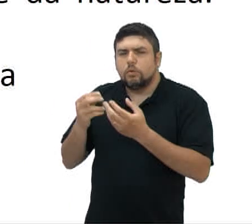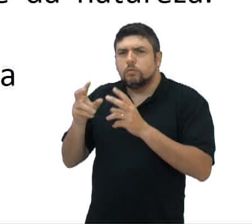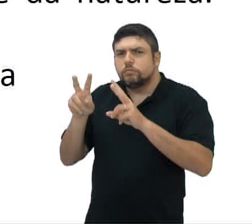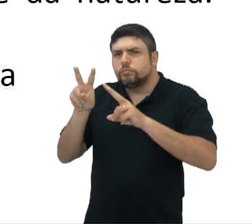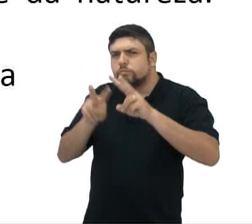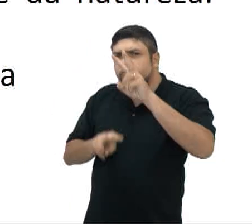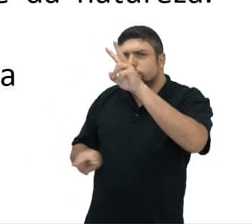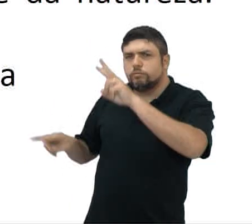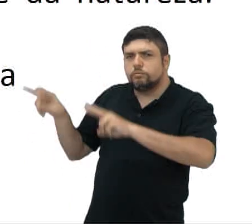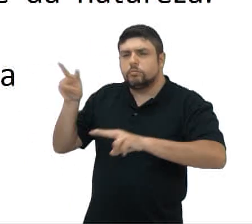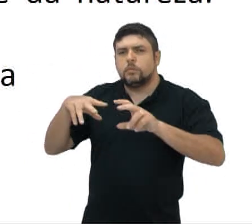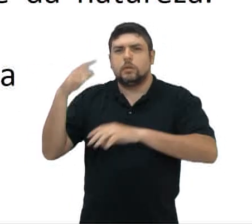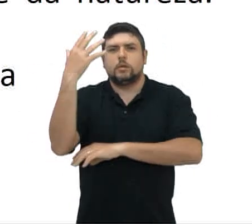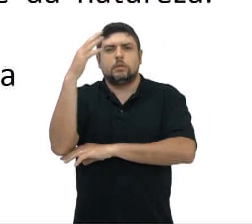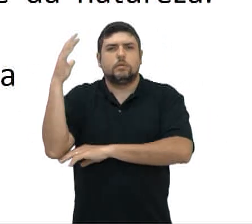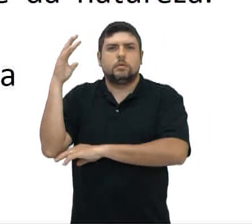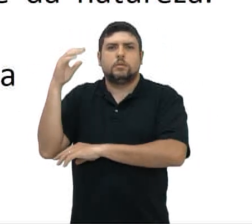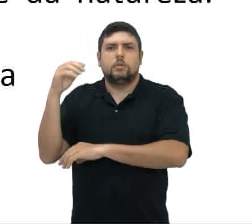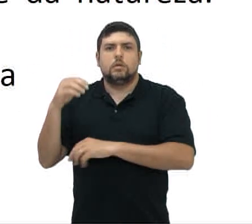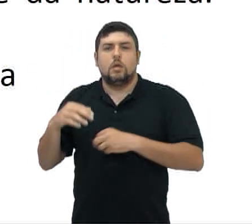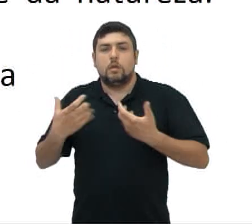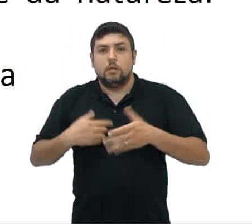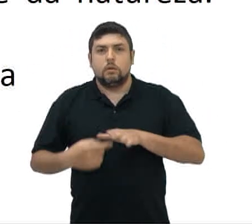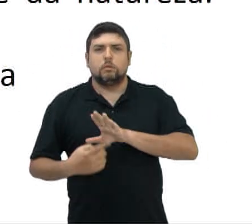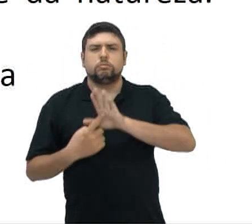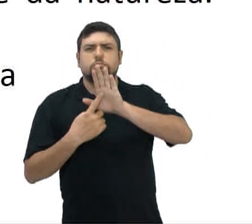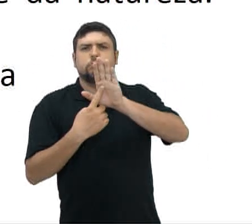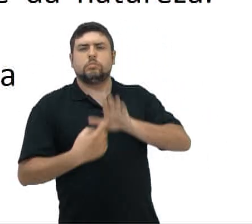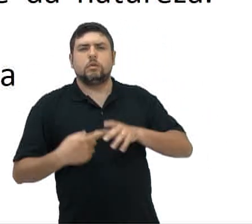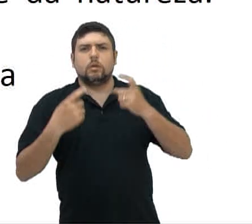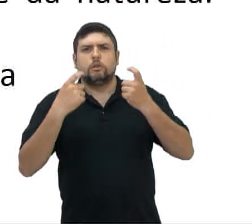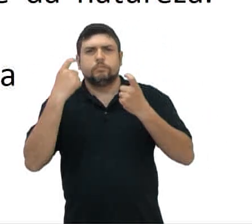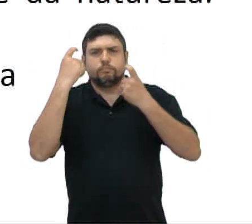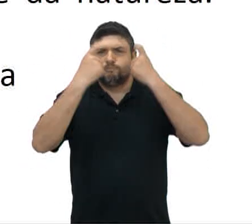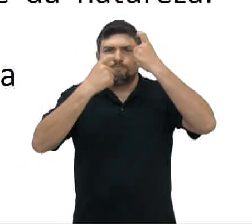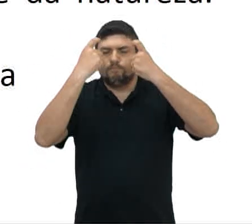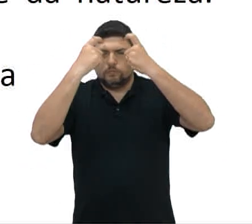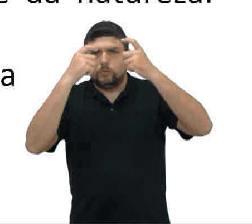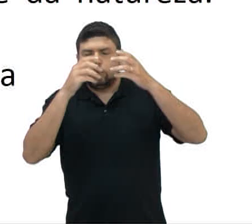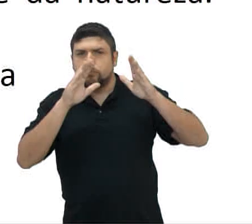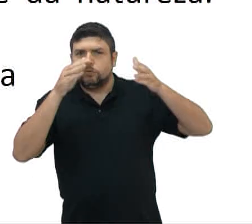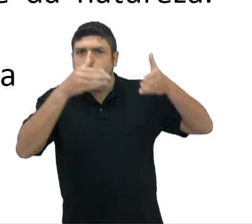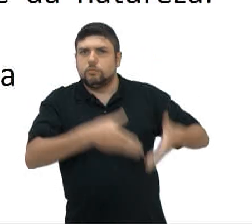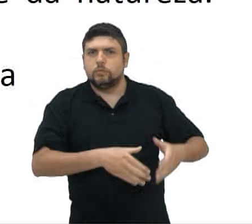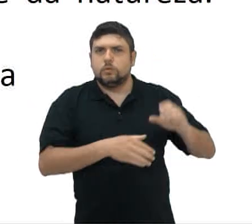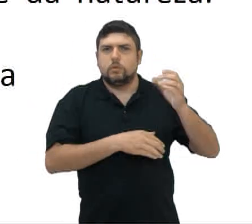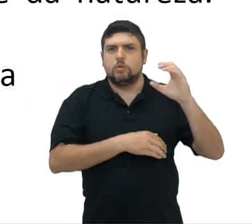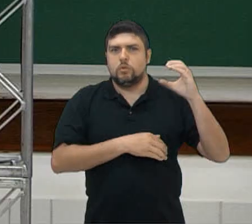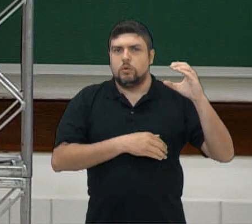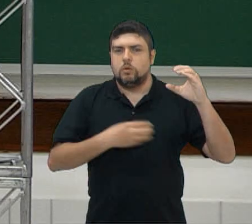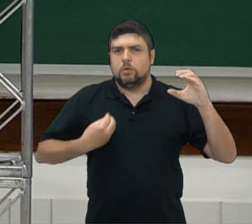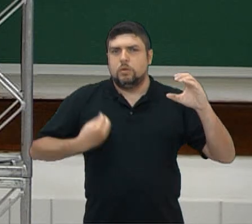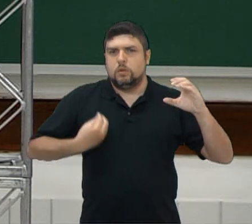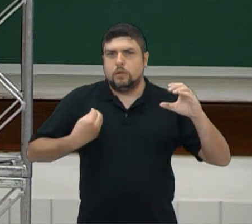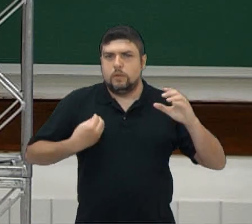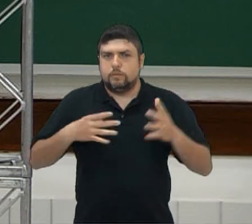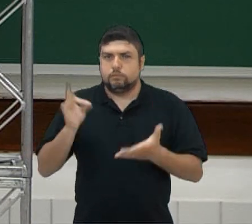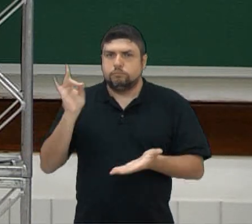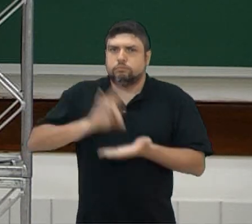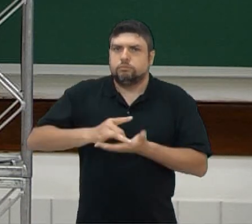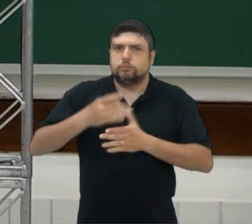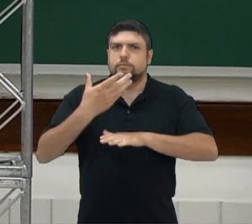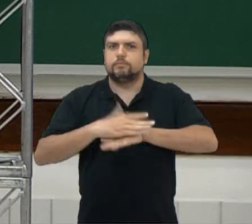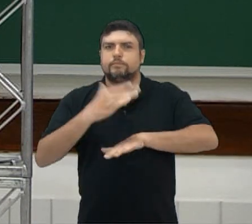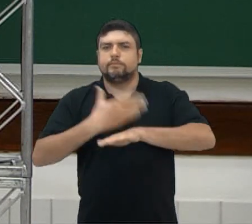Ele pretendia demonstrar sua grande preocupação com os conhecimentos científicos da vida prática. Então,